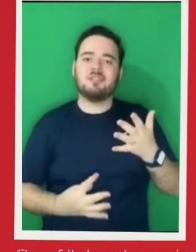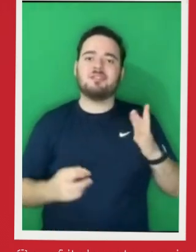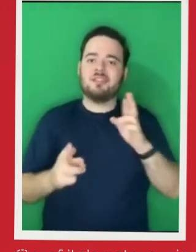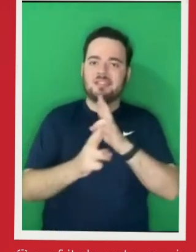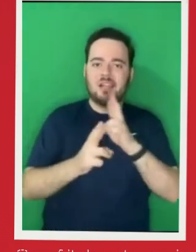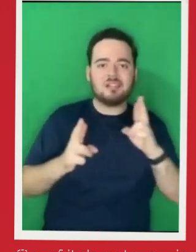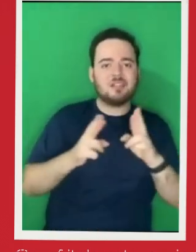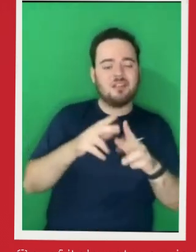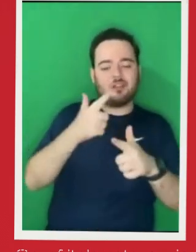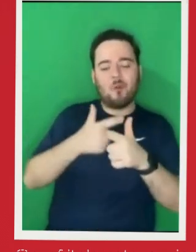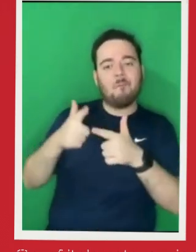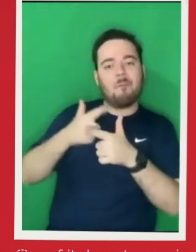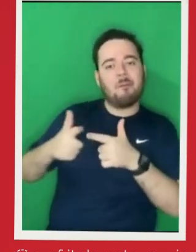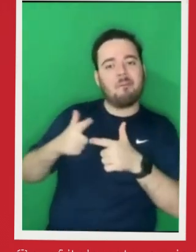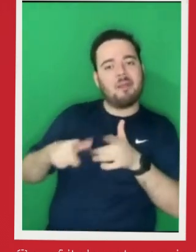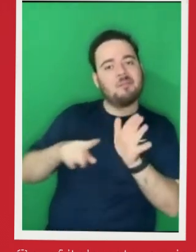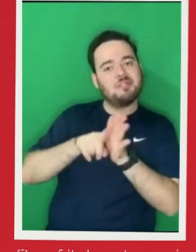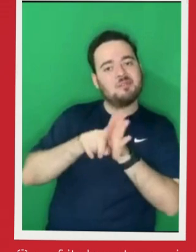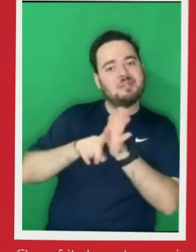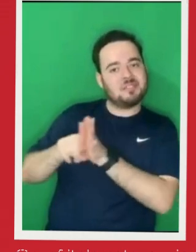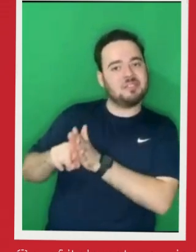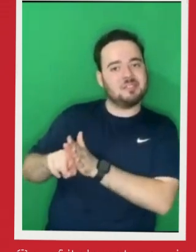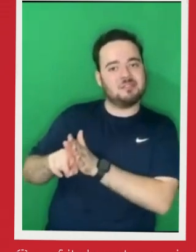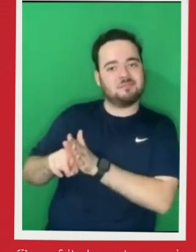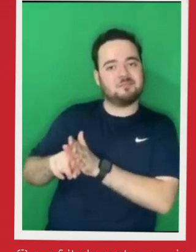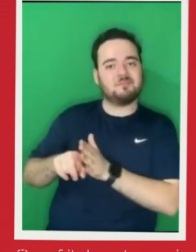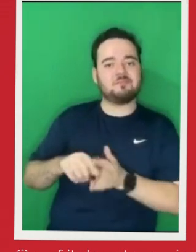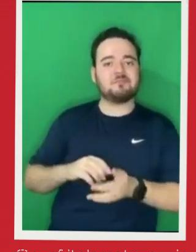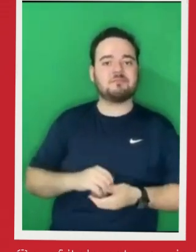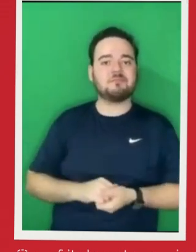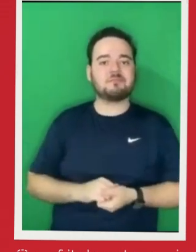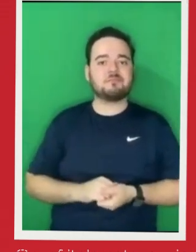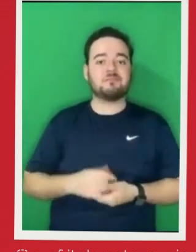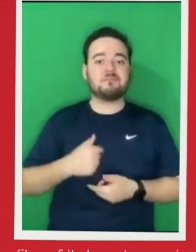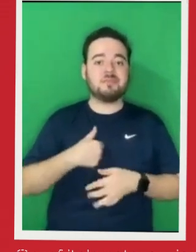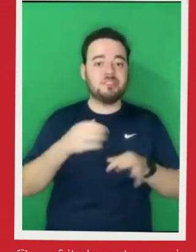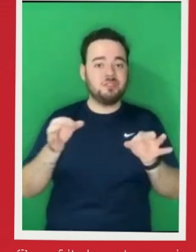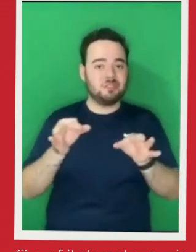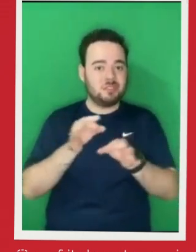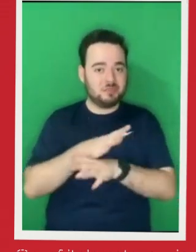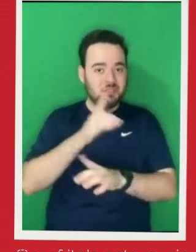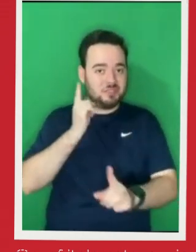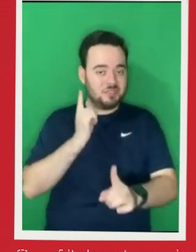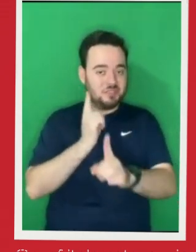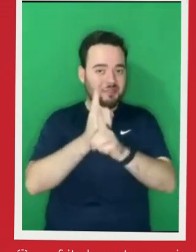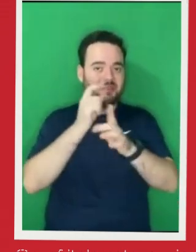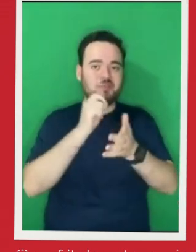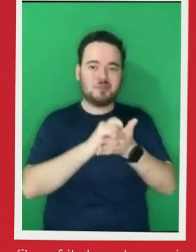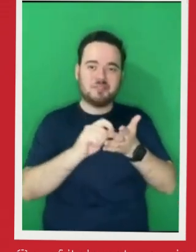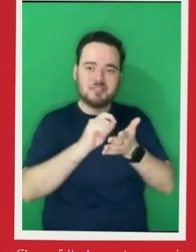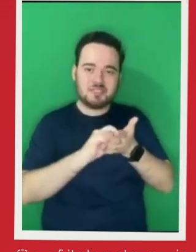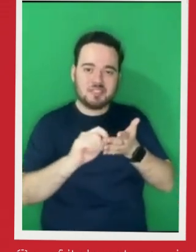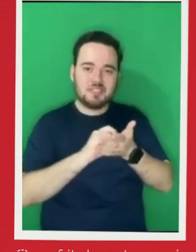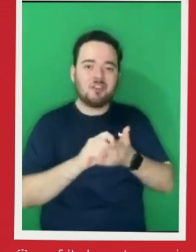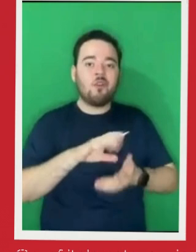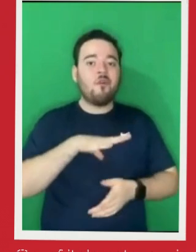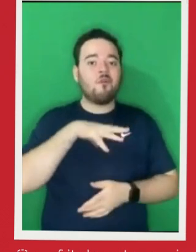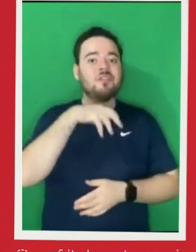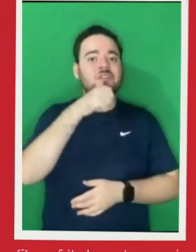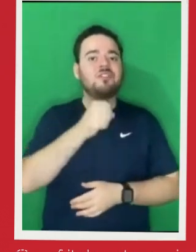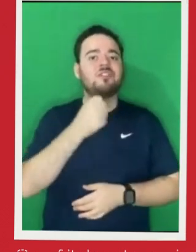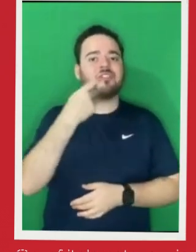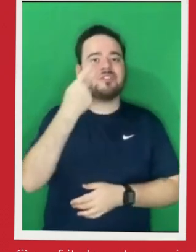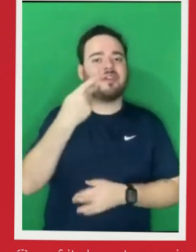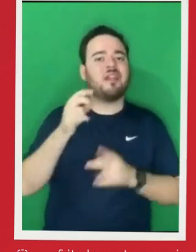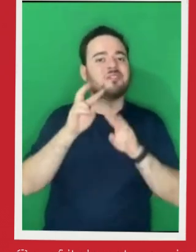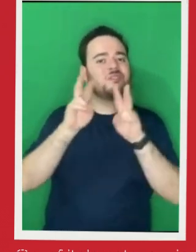relacionado ao problema de pesquisa que você está escrevendo. Eu termino esse encontro com a escrita com a ousadia